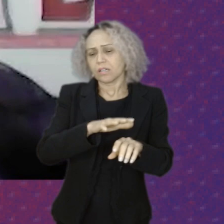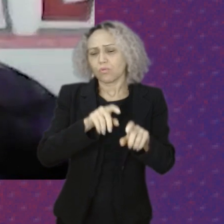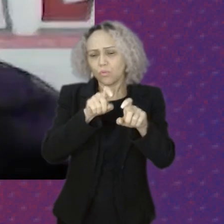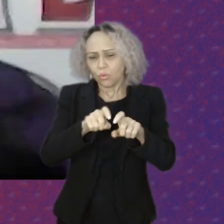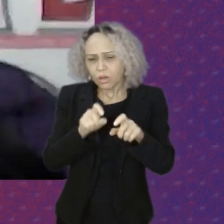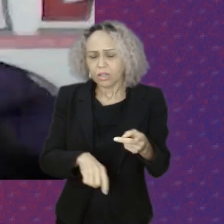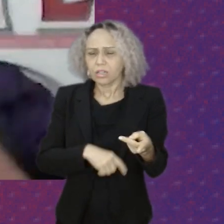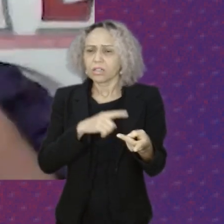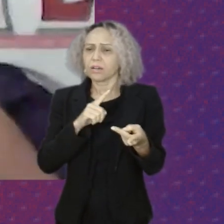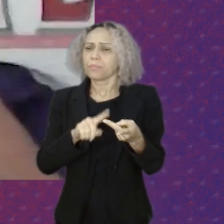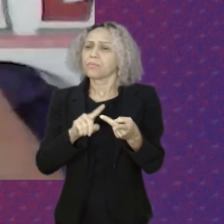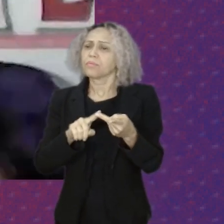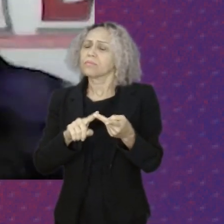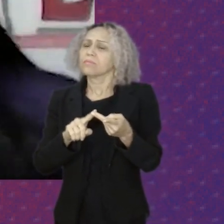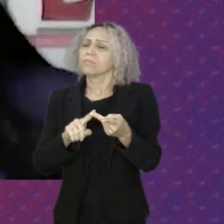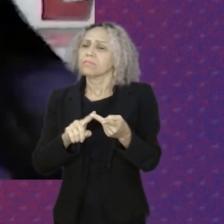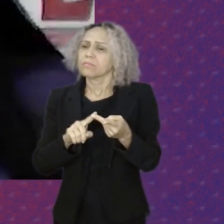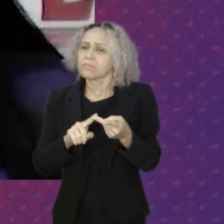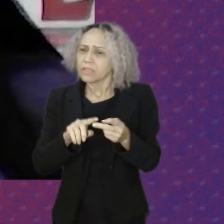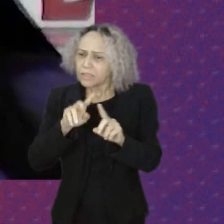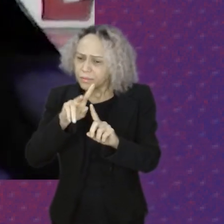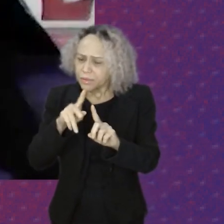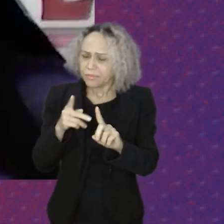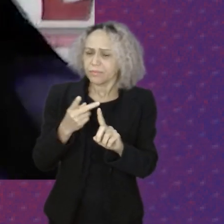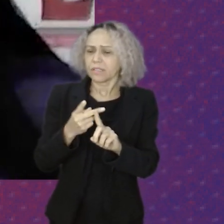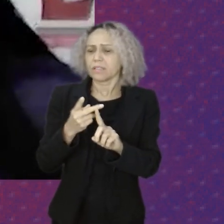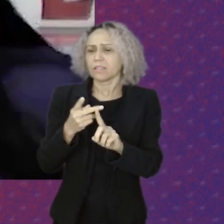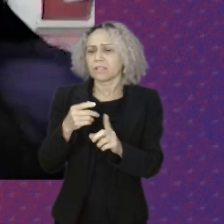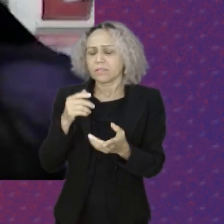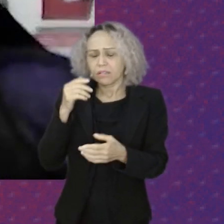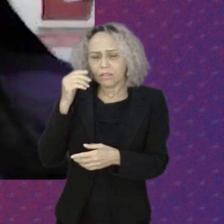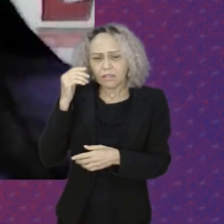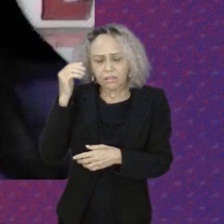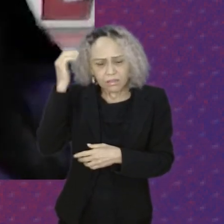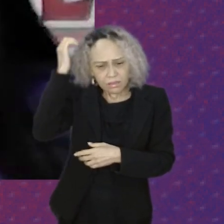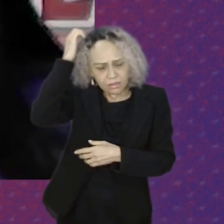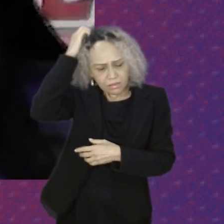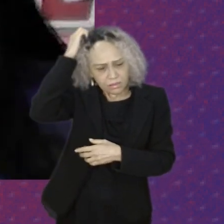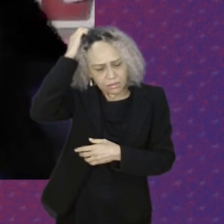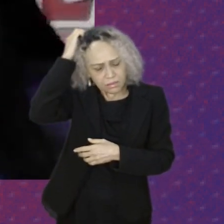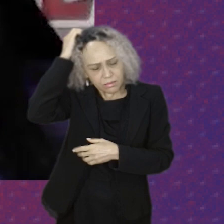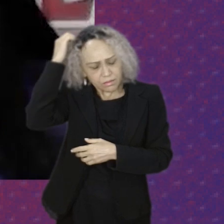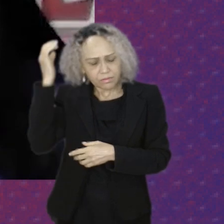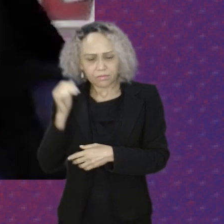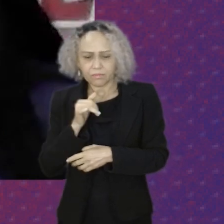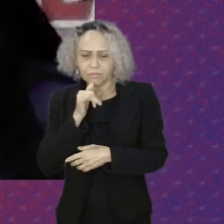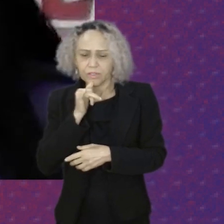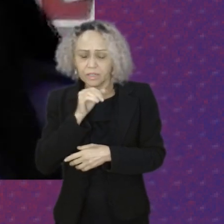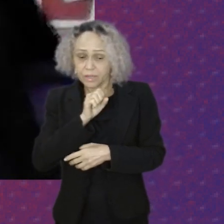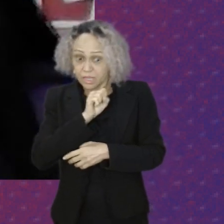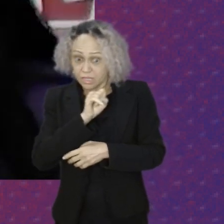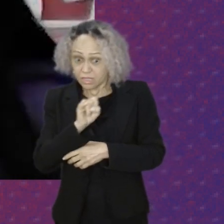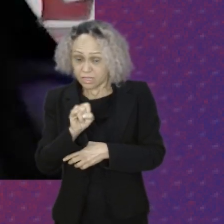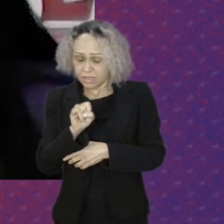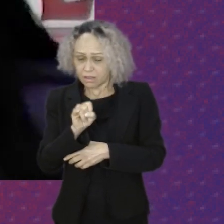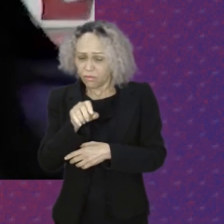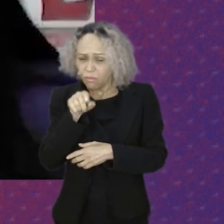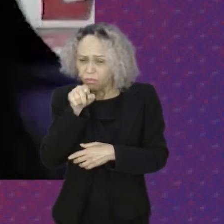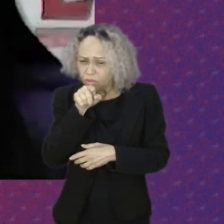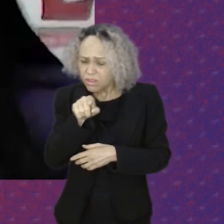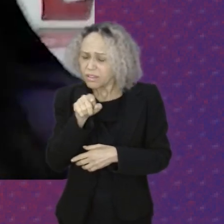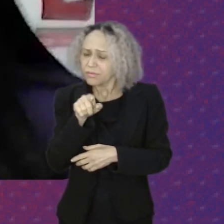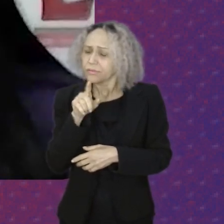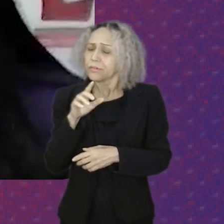quando perpassa aí para a vida das mulheres trabalhadoras rurais. Se você for somar hoje no Brasil, nós